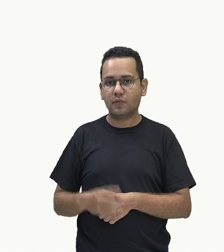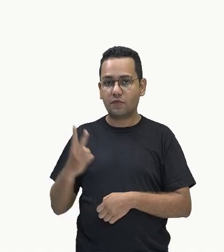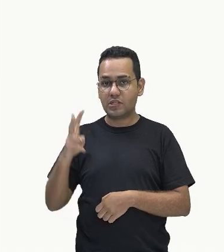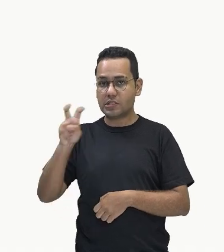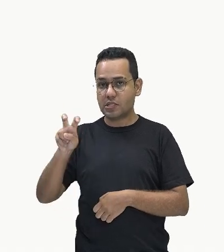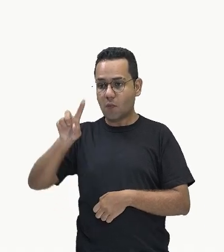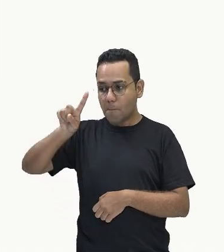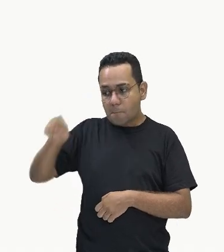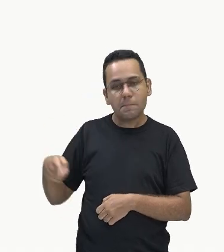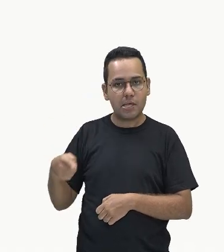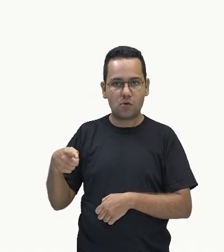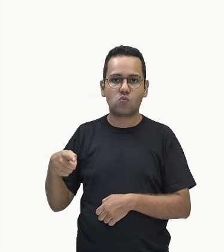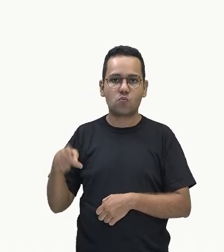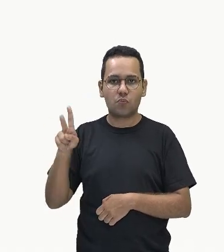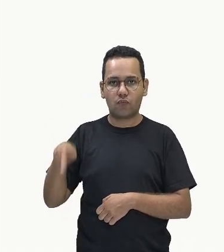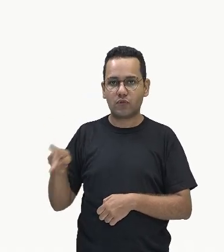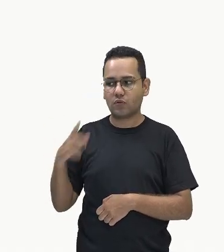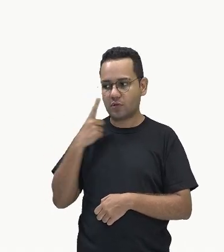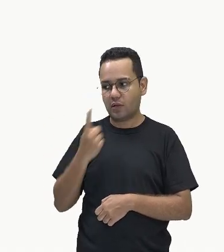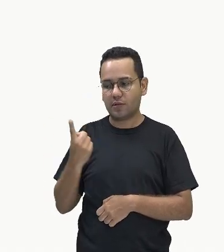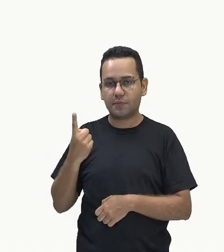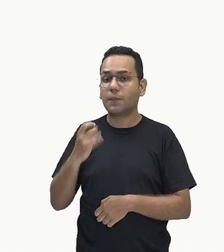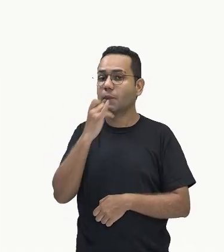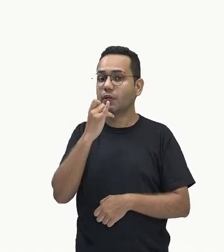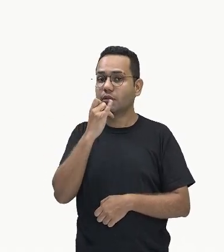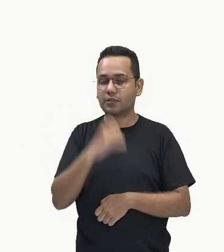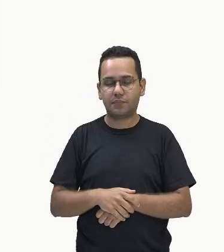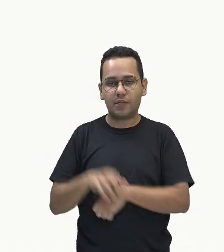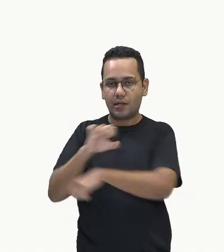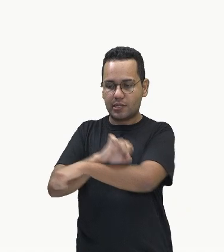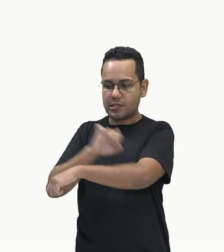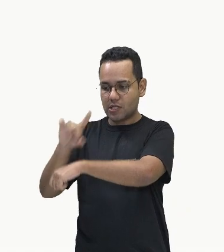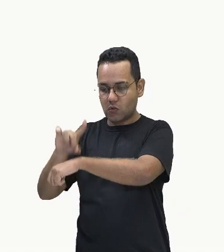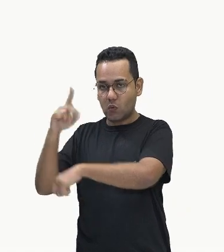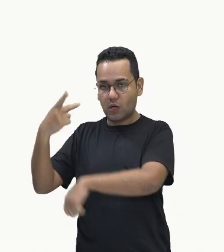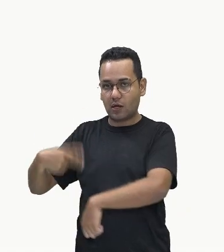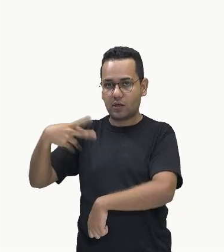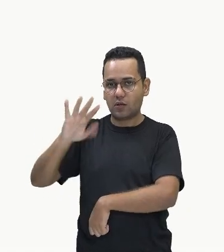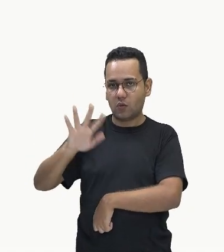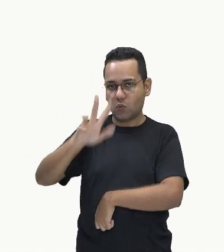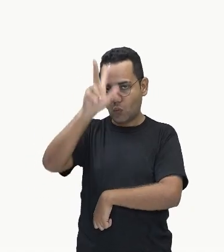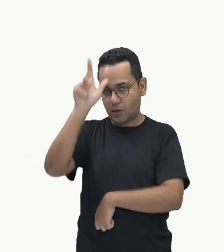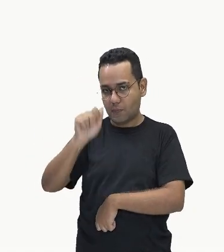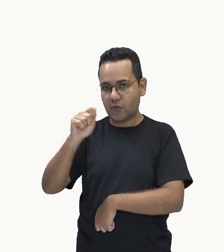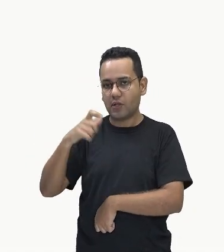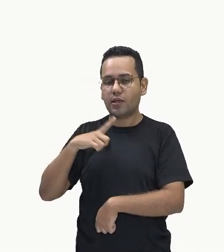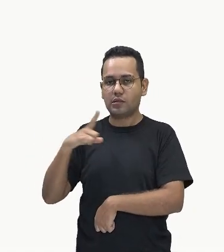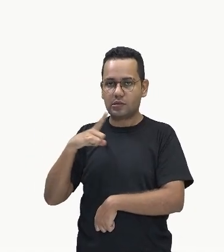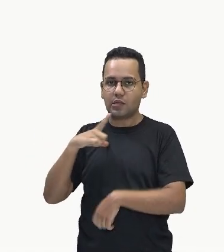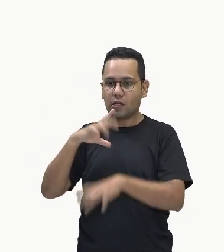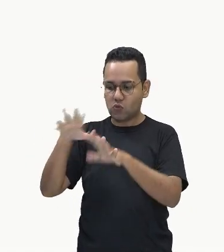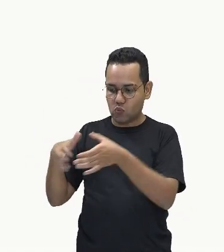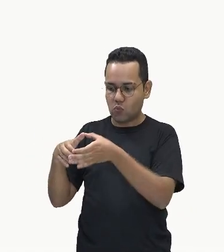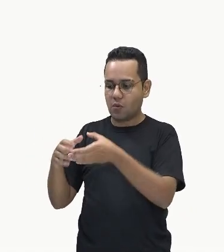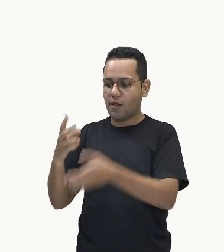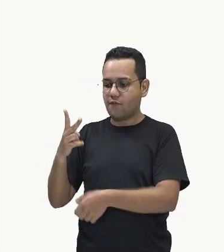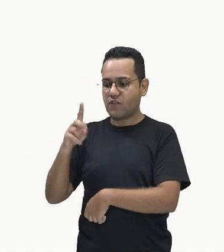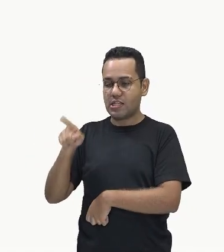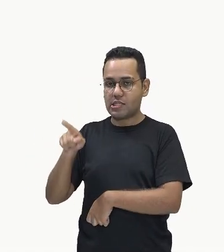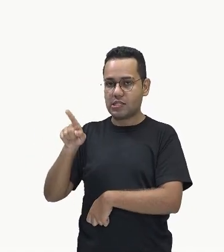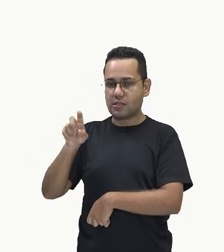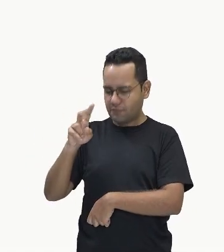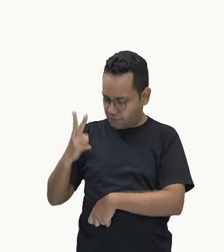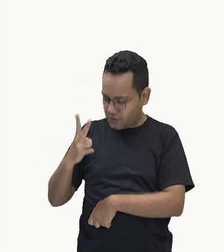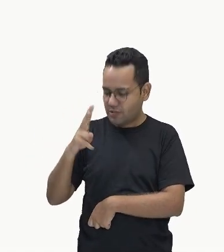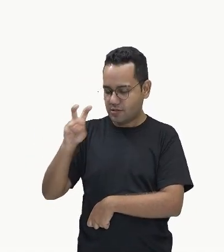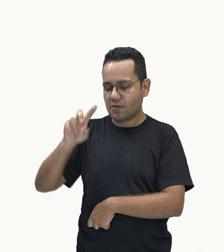25 mil professores. Vamos dizer que a SEDUC aqui do Amazonas possui 25 mil professores. E aí eu quero saber, eu estou